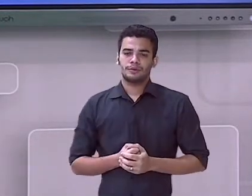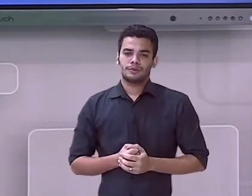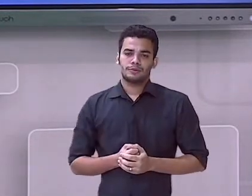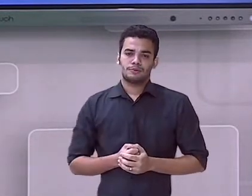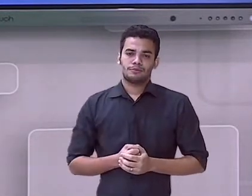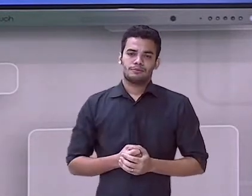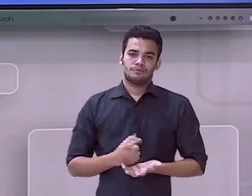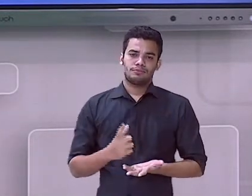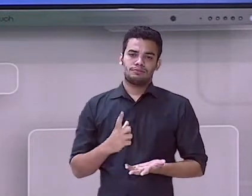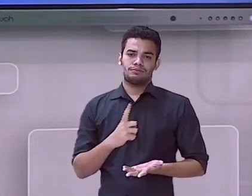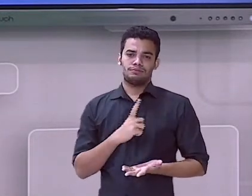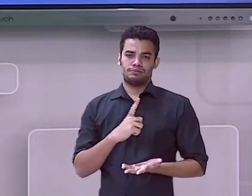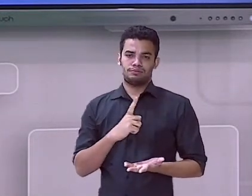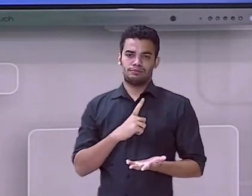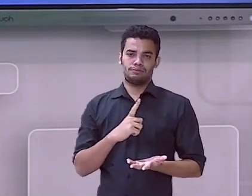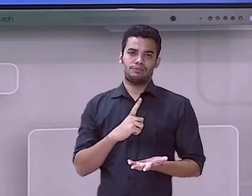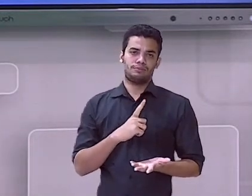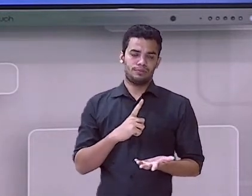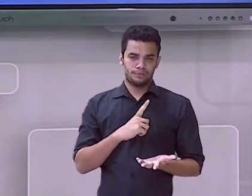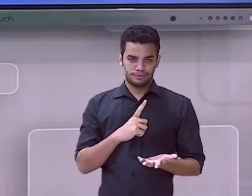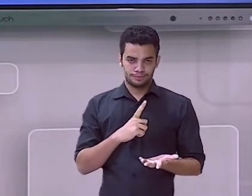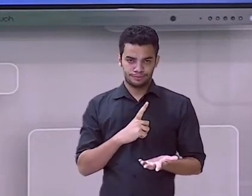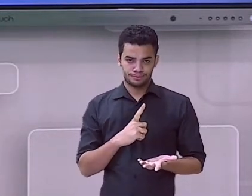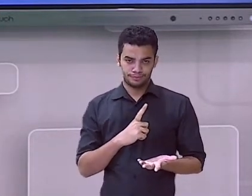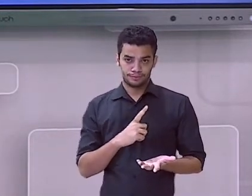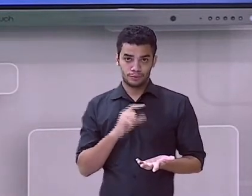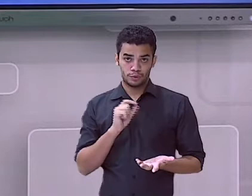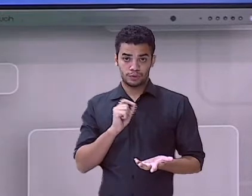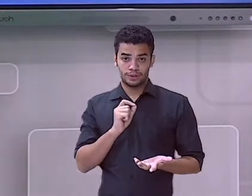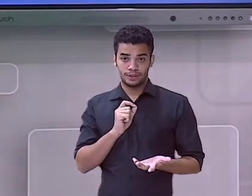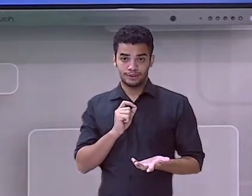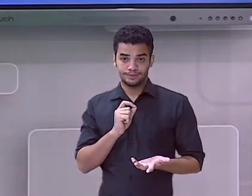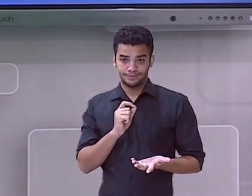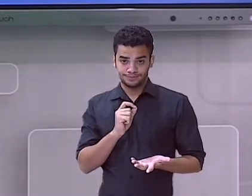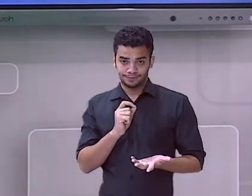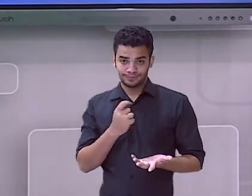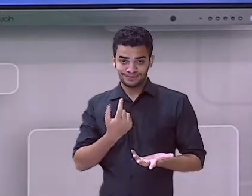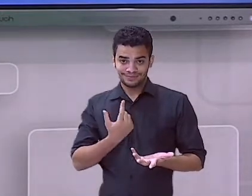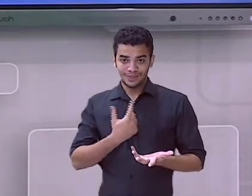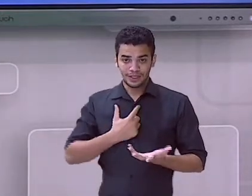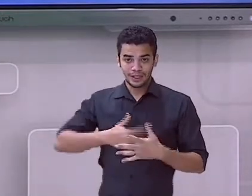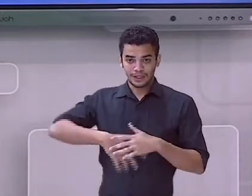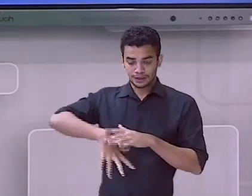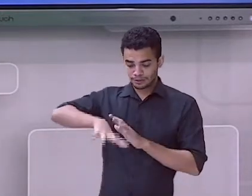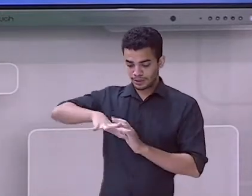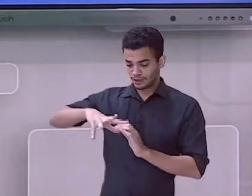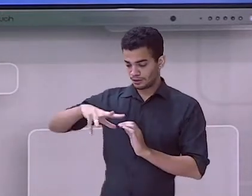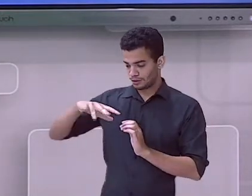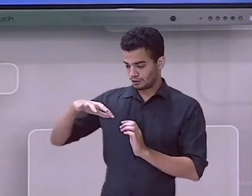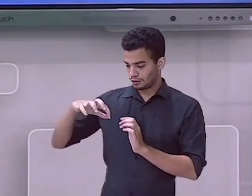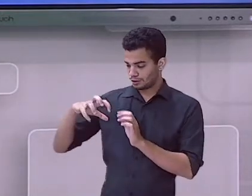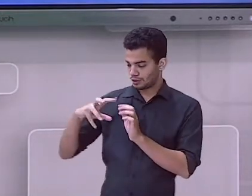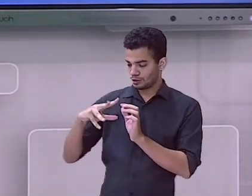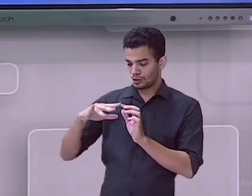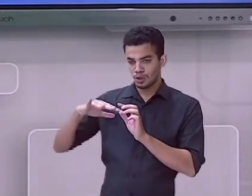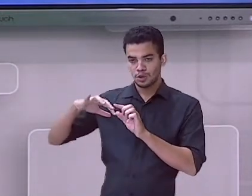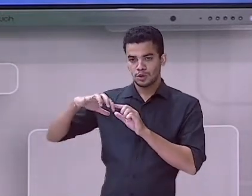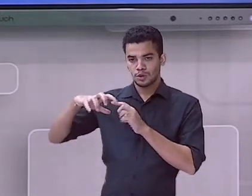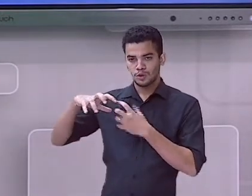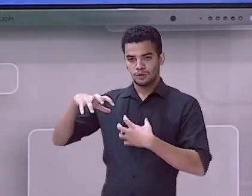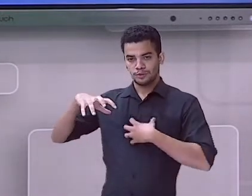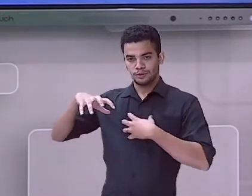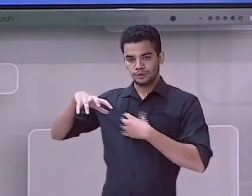Eles têm pares de apêndices articulados. E